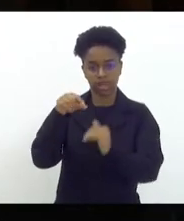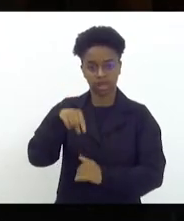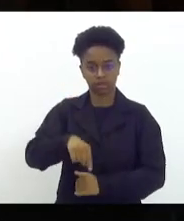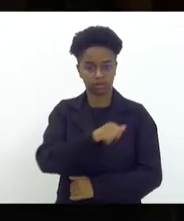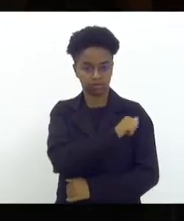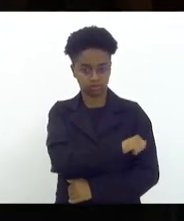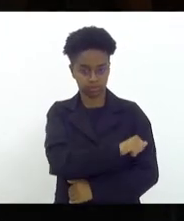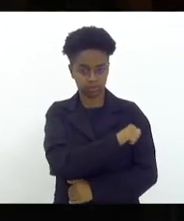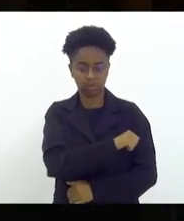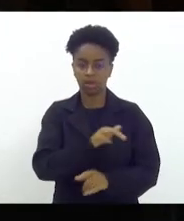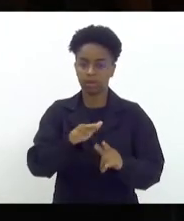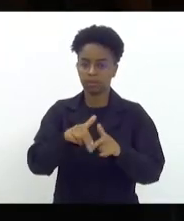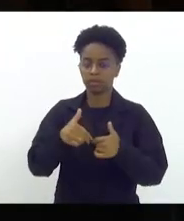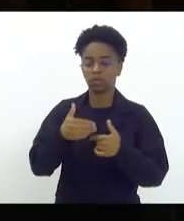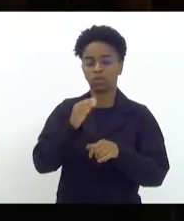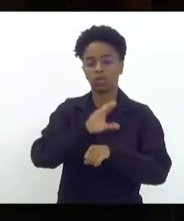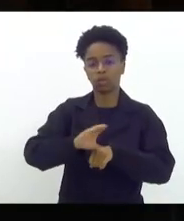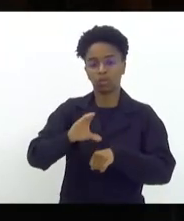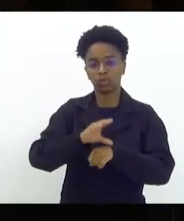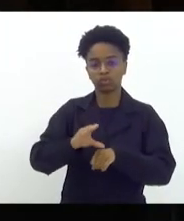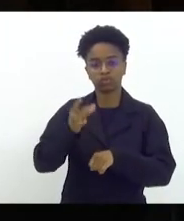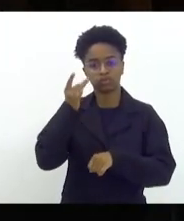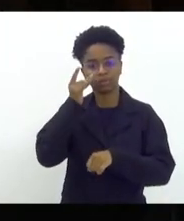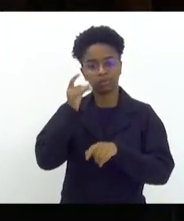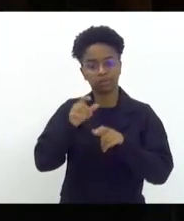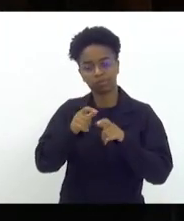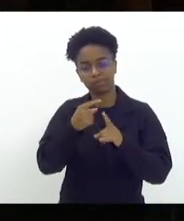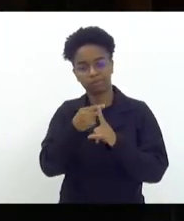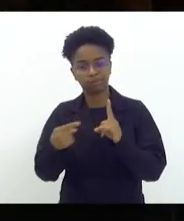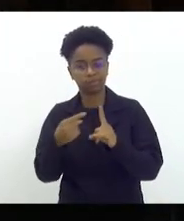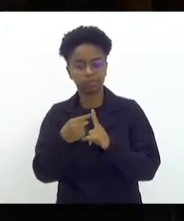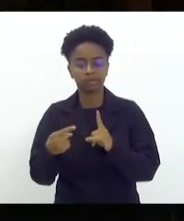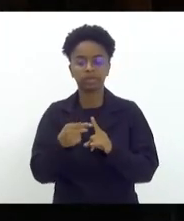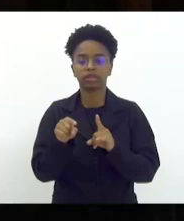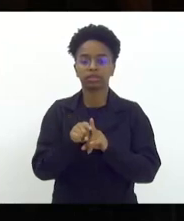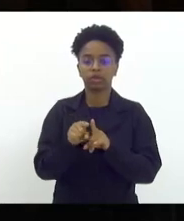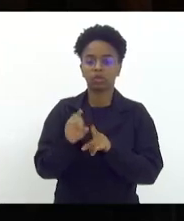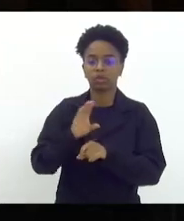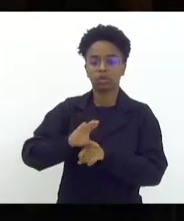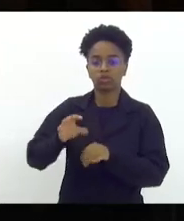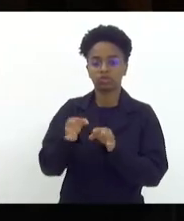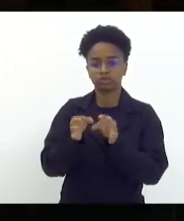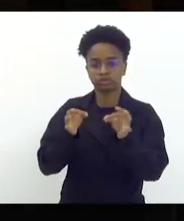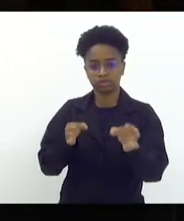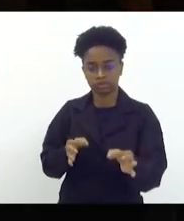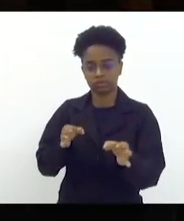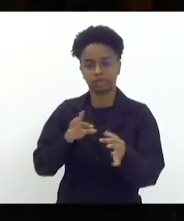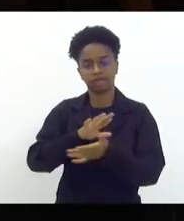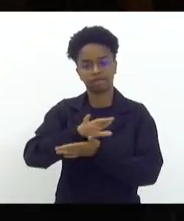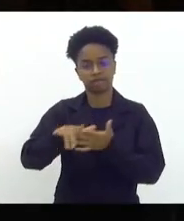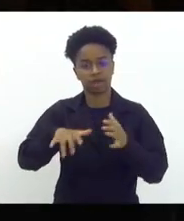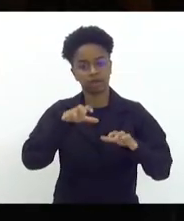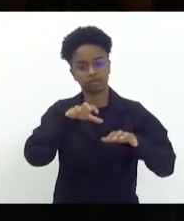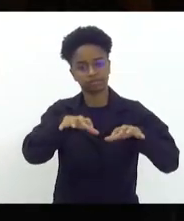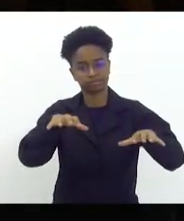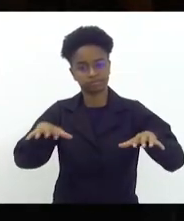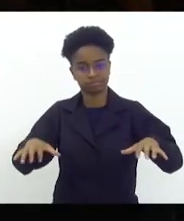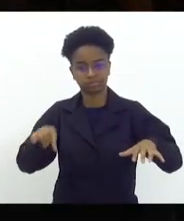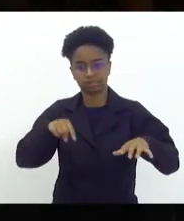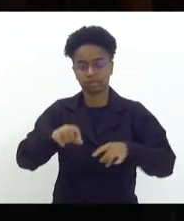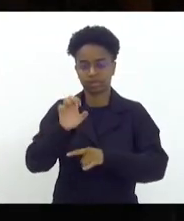nosso estado através de cursos semipresenciais e de cursos a distância nas diferentes regiões do Estado